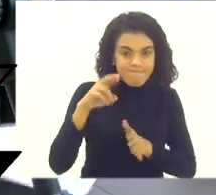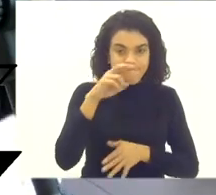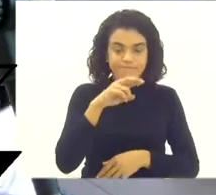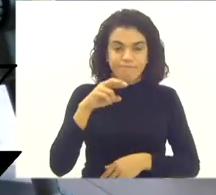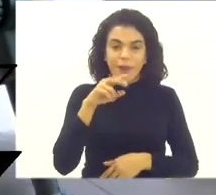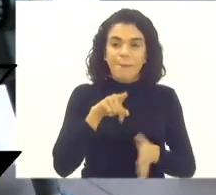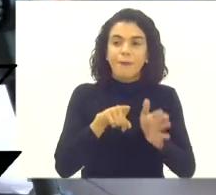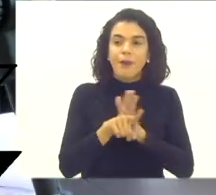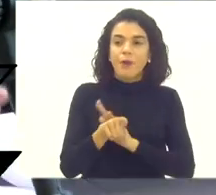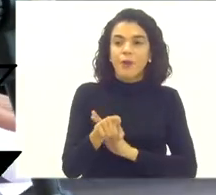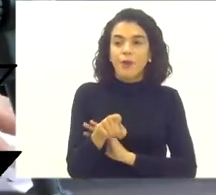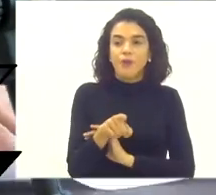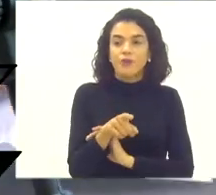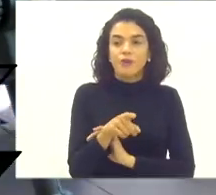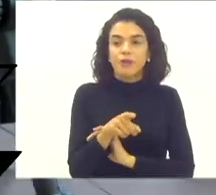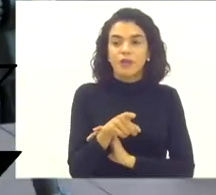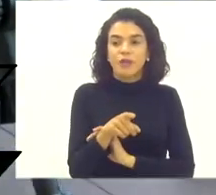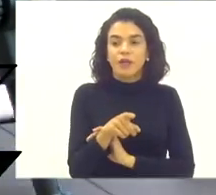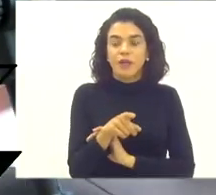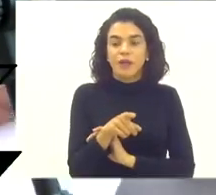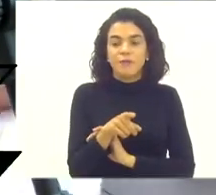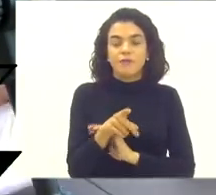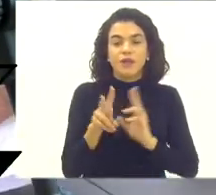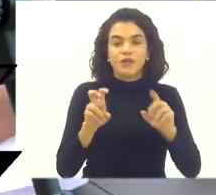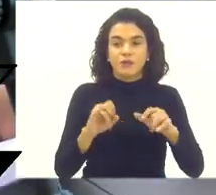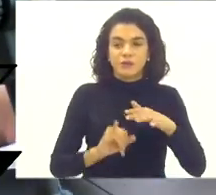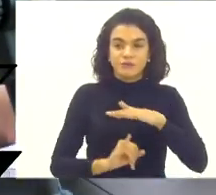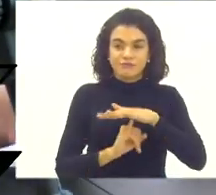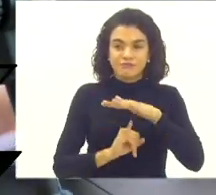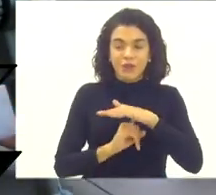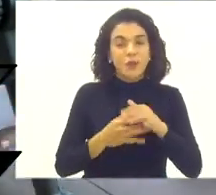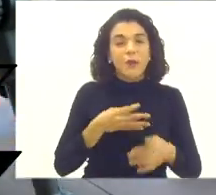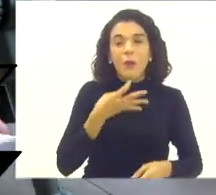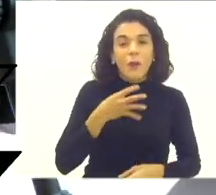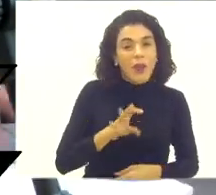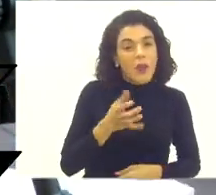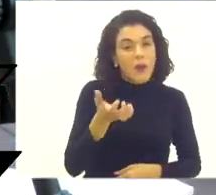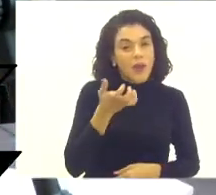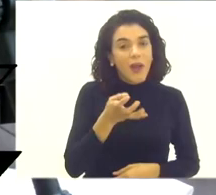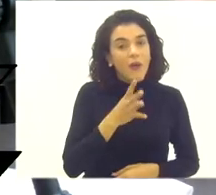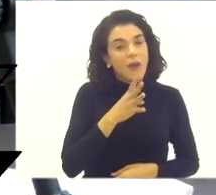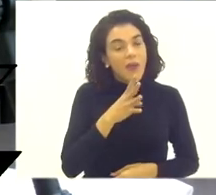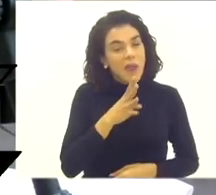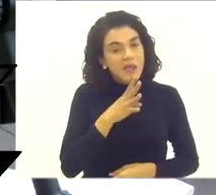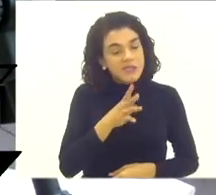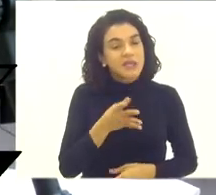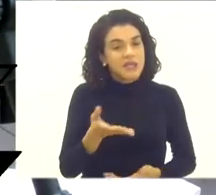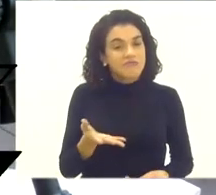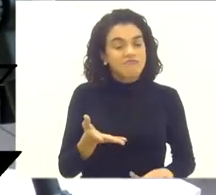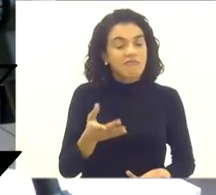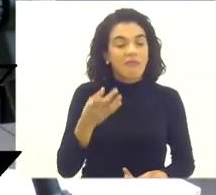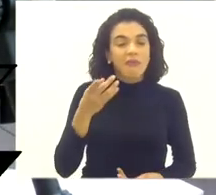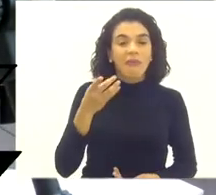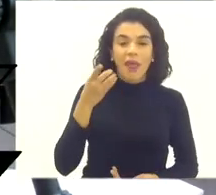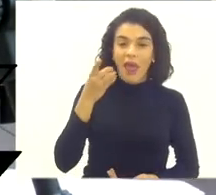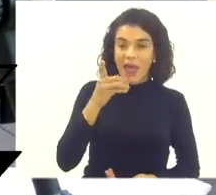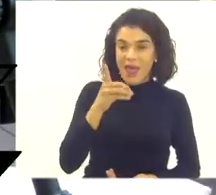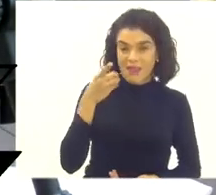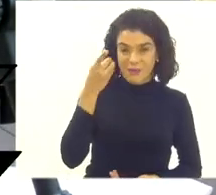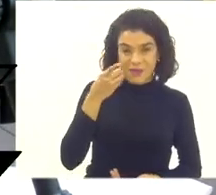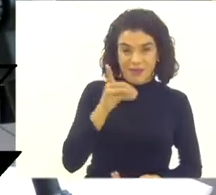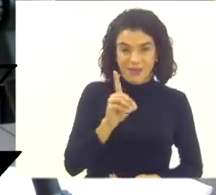em relação à própria a própria instituição que eu não conheço quero conhecer aproximar mais a Dani estava me falando aqui da